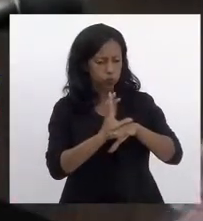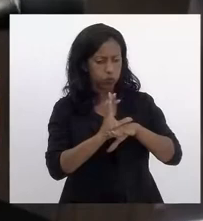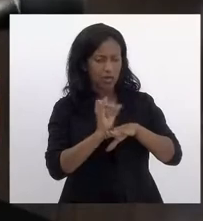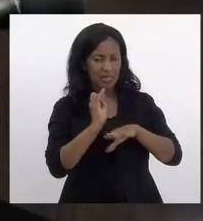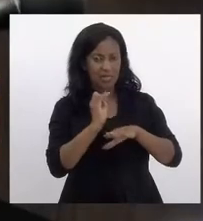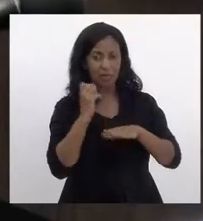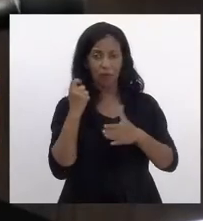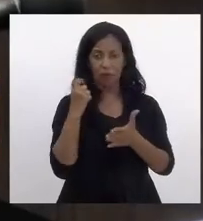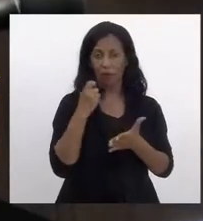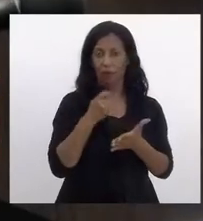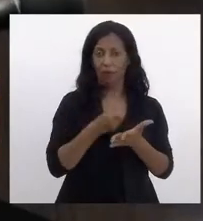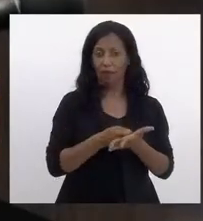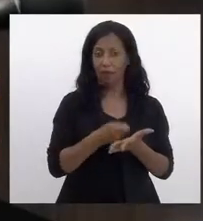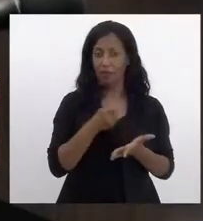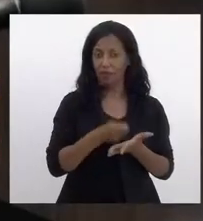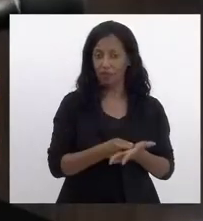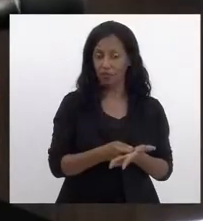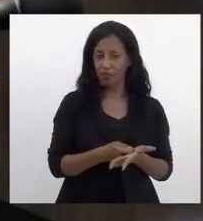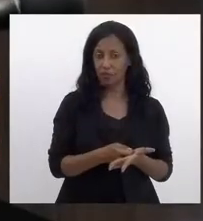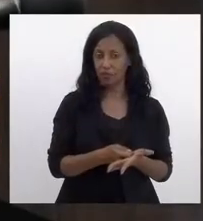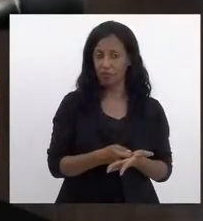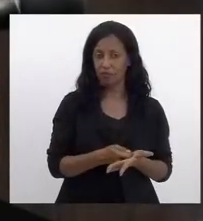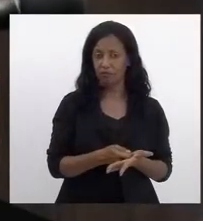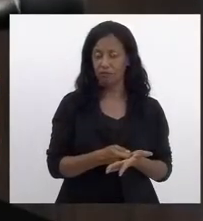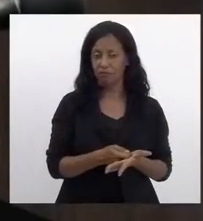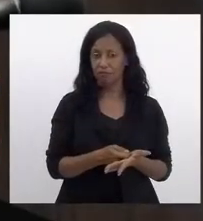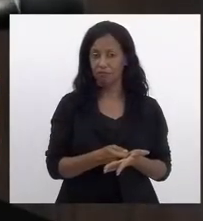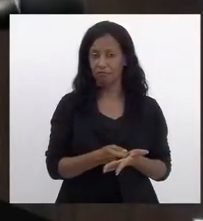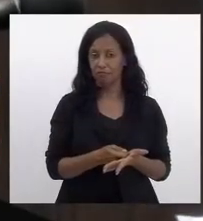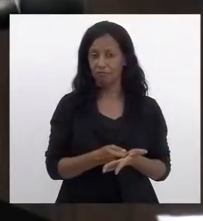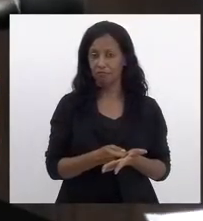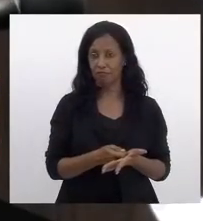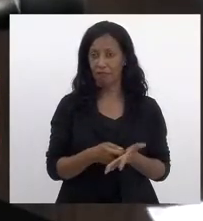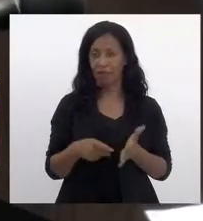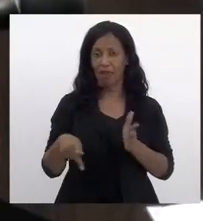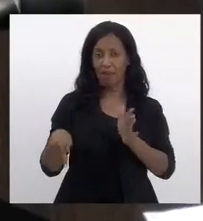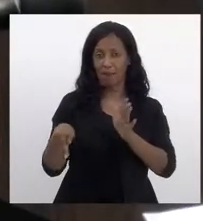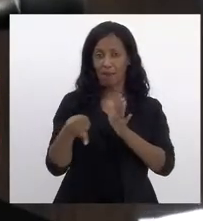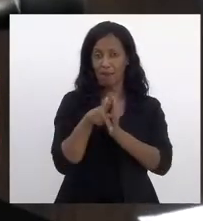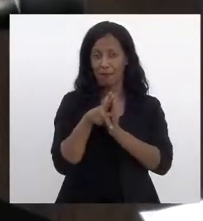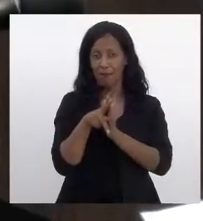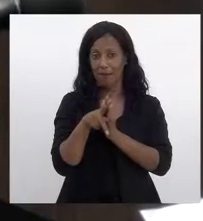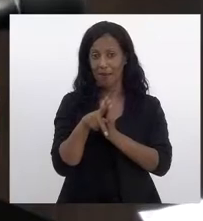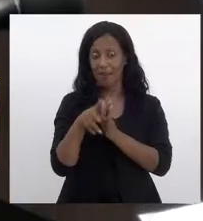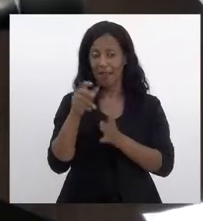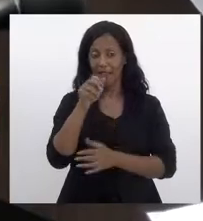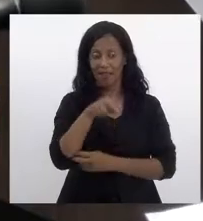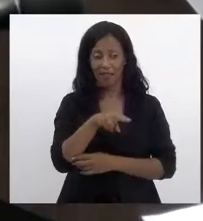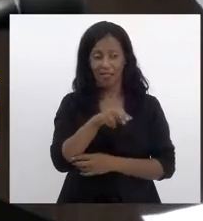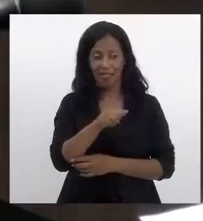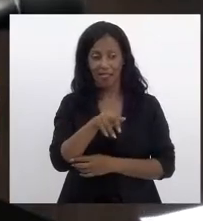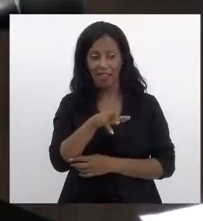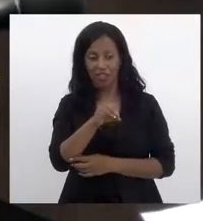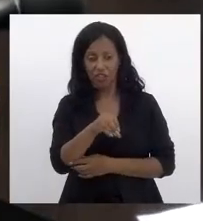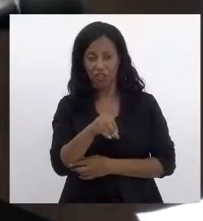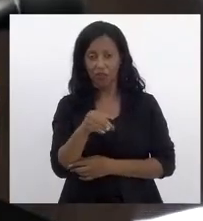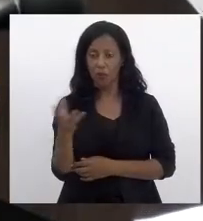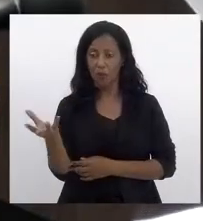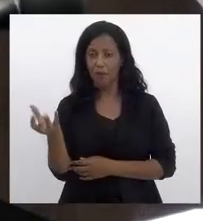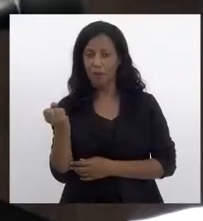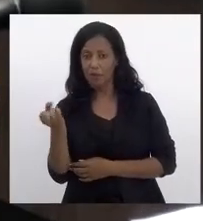for garantida, presidente, a paridade entre nativos e